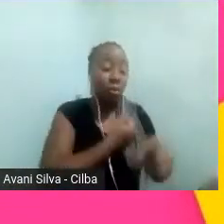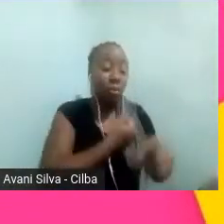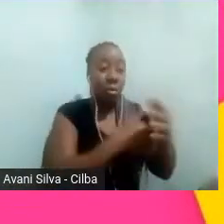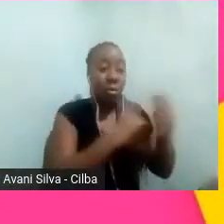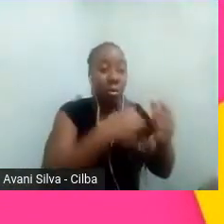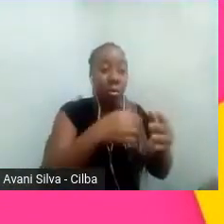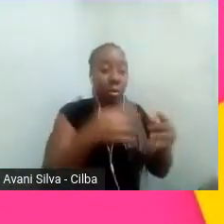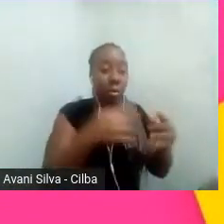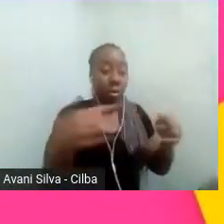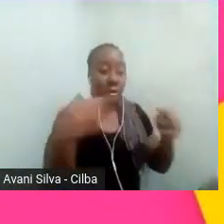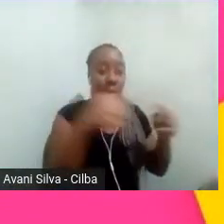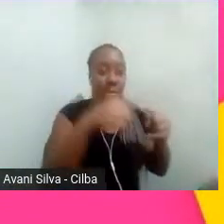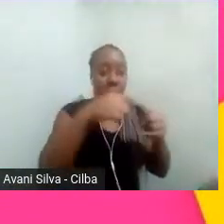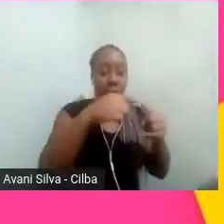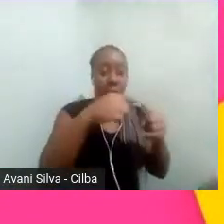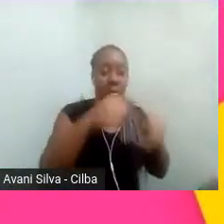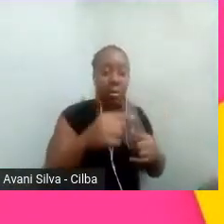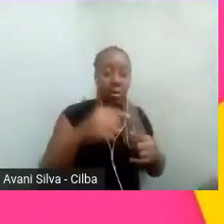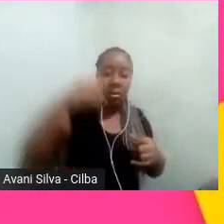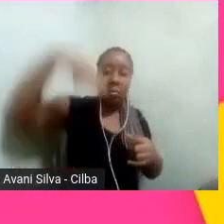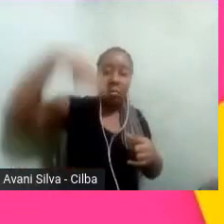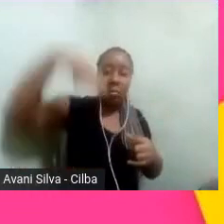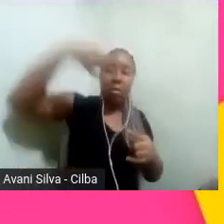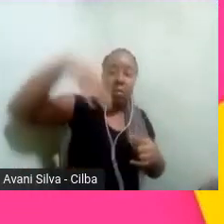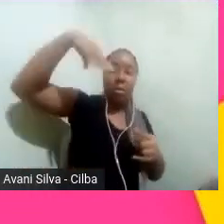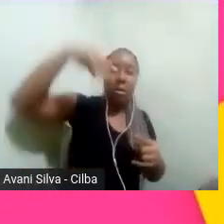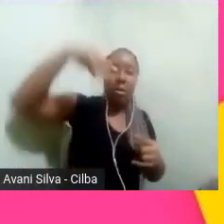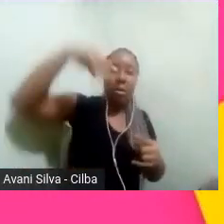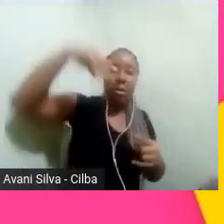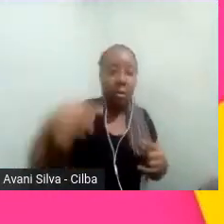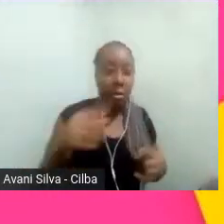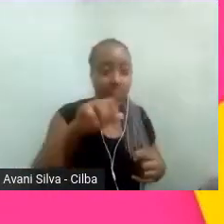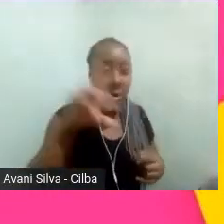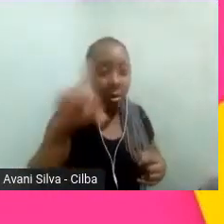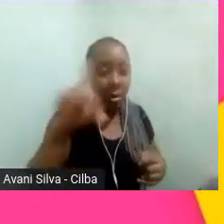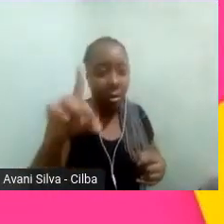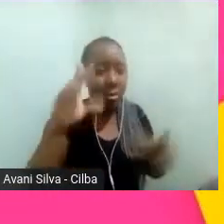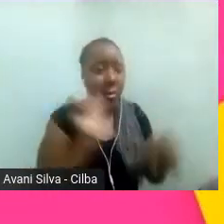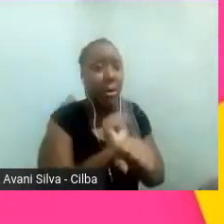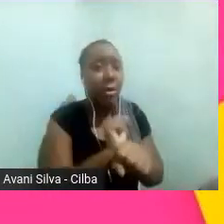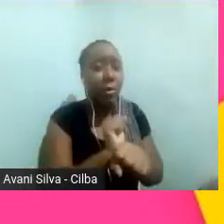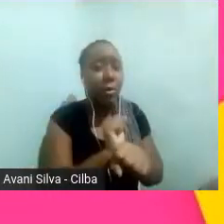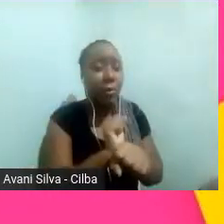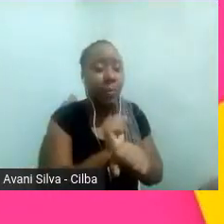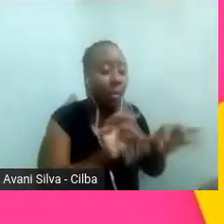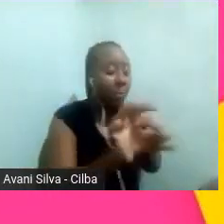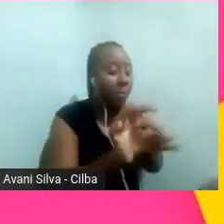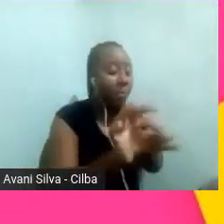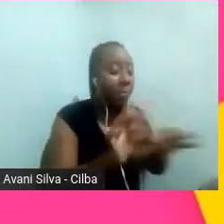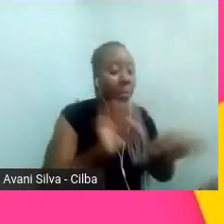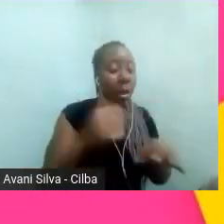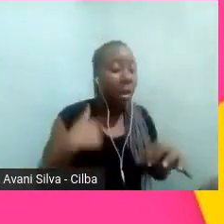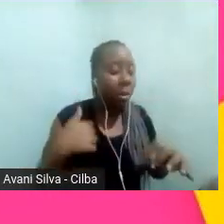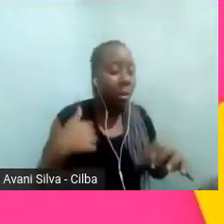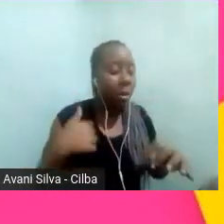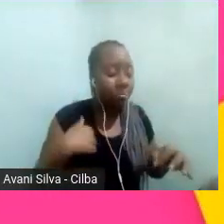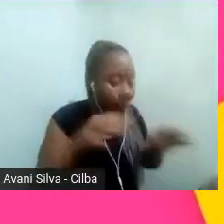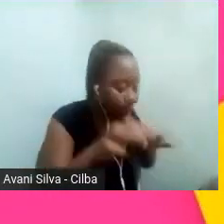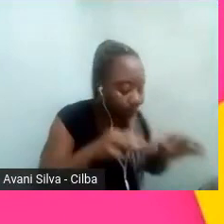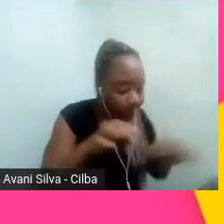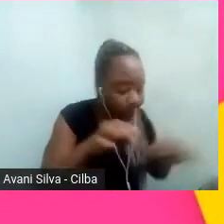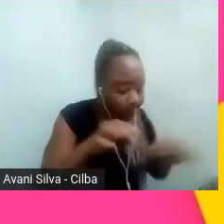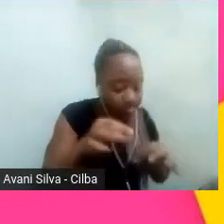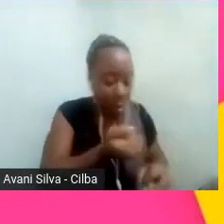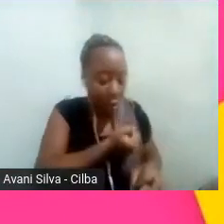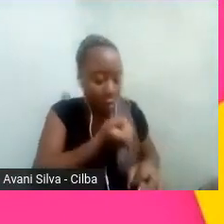depois, ó, ele parou de piscar. Eu vou escrever um código para fazer o LED piscar na velocidade que eu